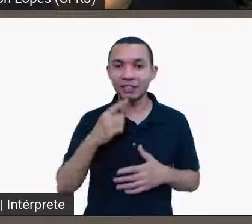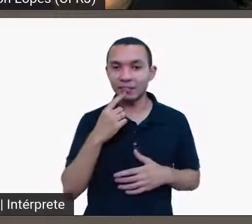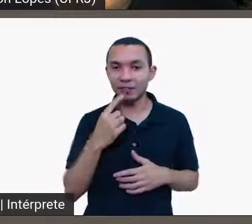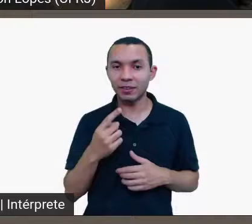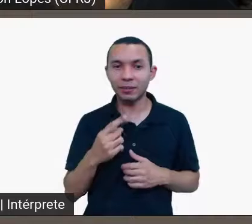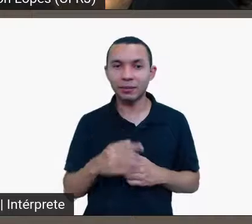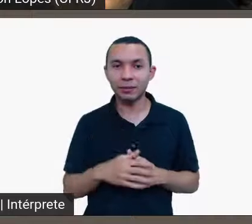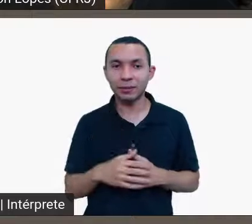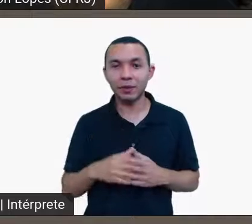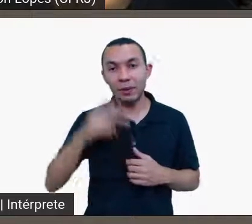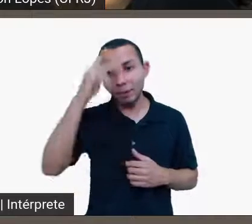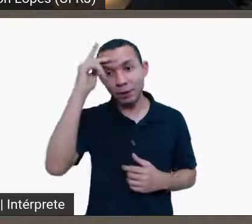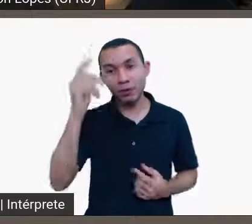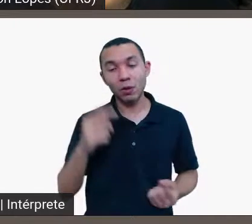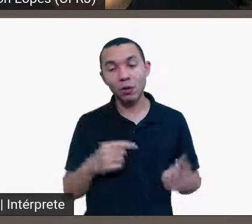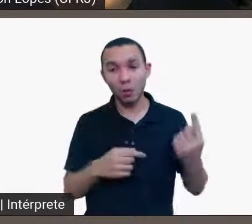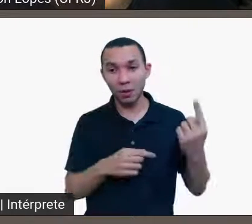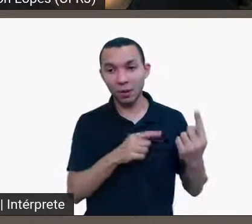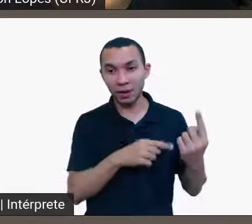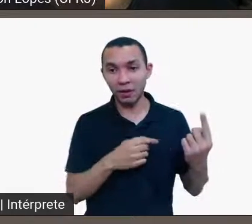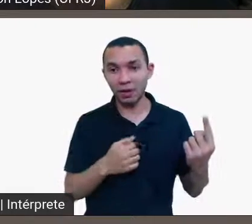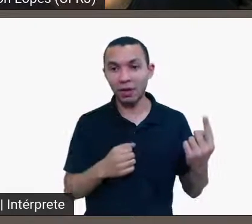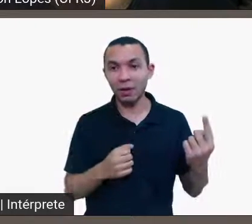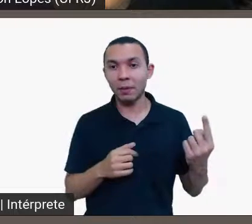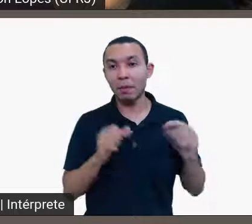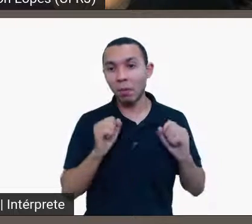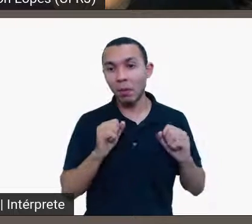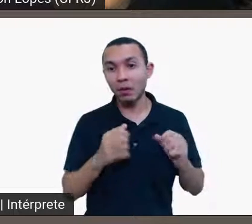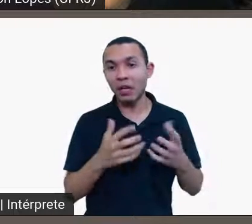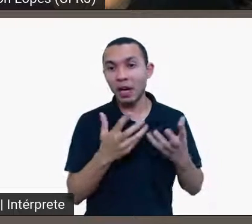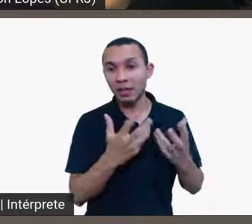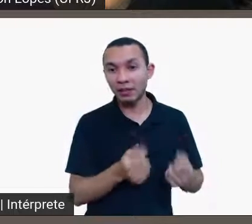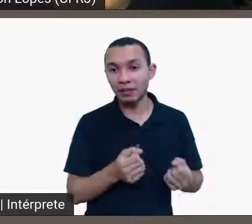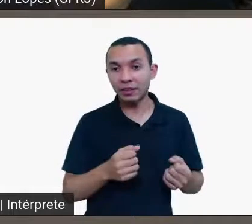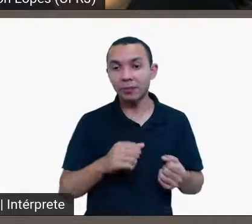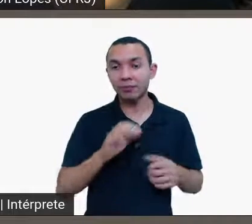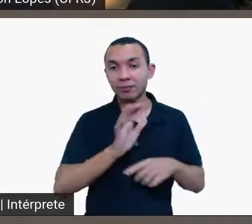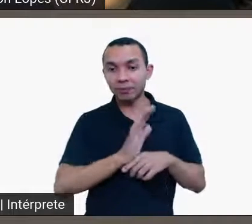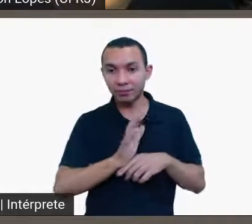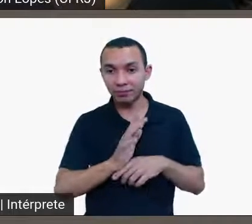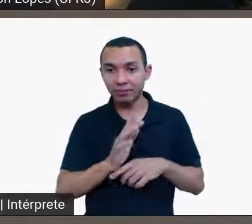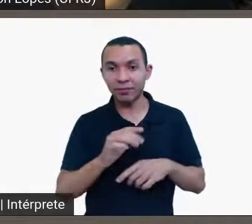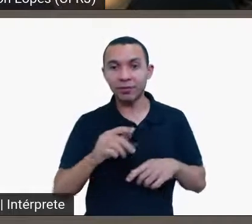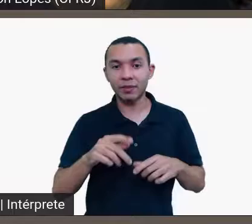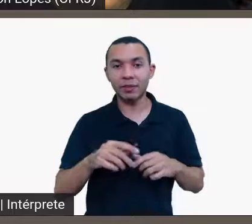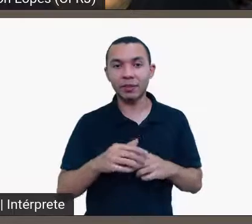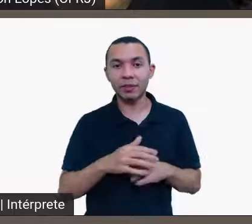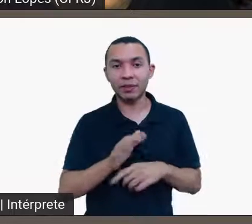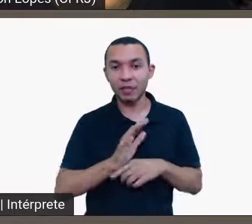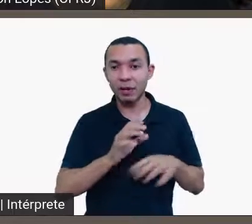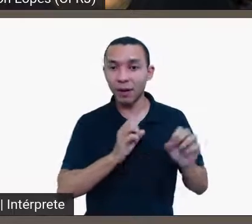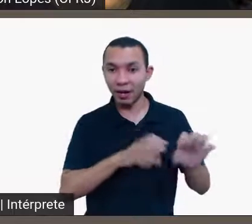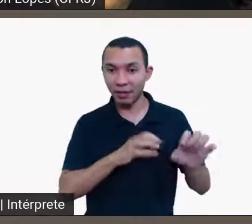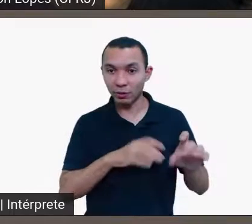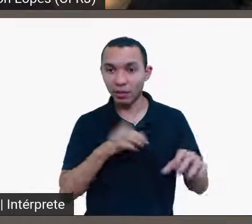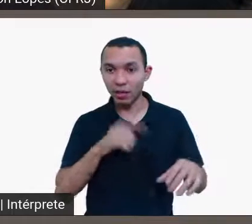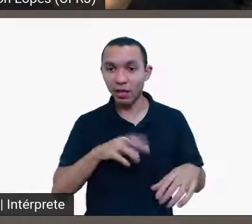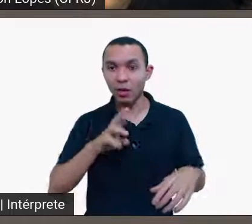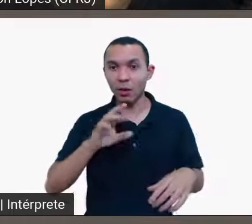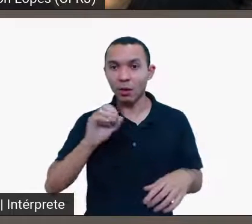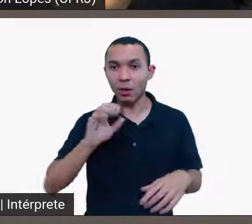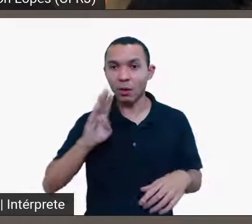uma das pessoas cogitadas para assumir o Instituto Nacional de Cinema educativo foi o Alberto